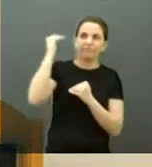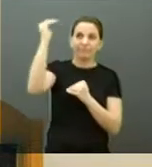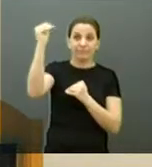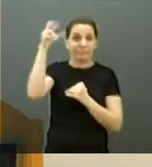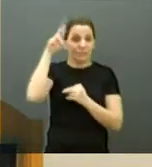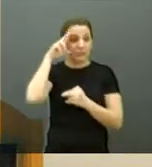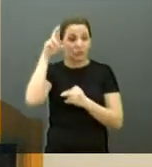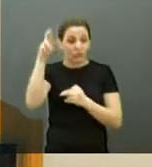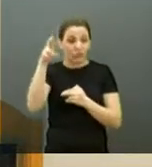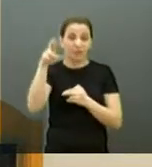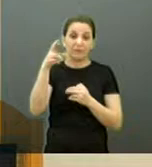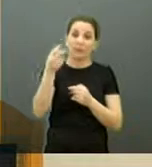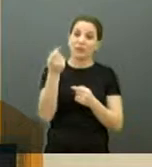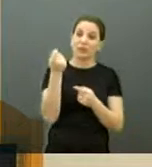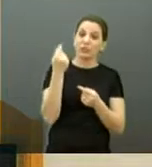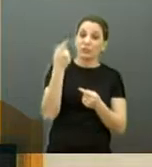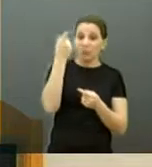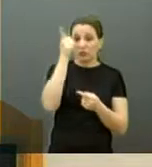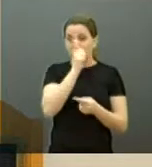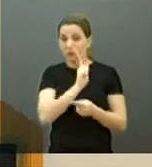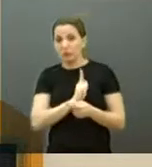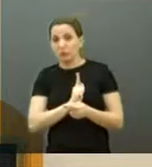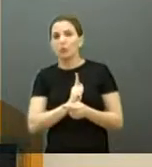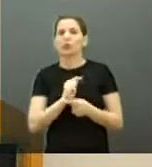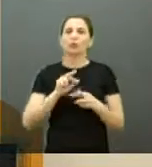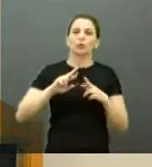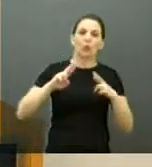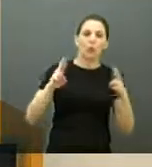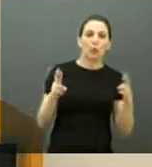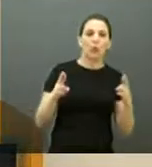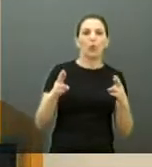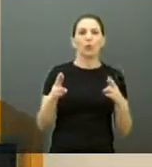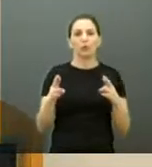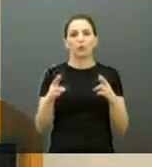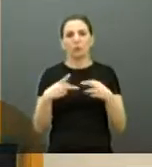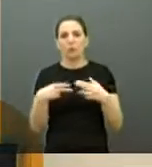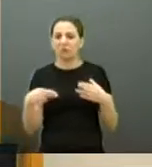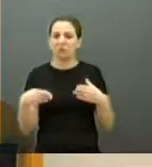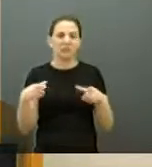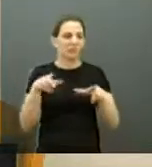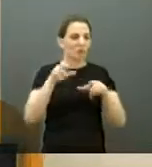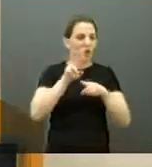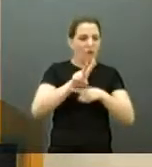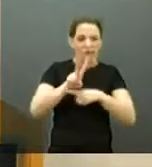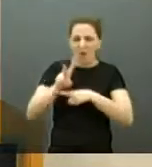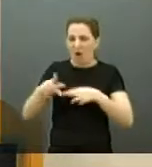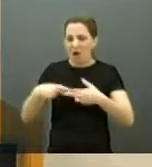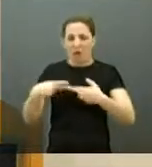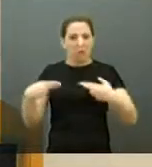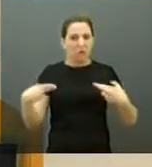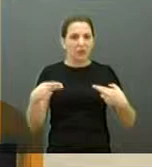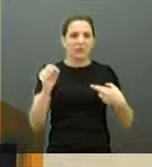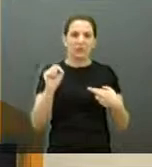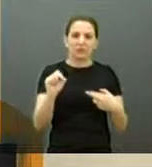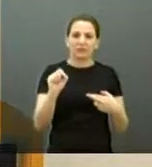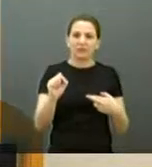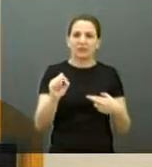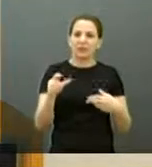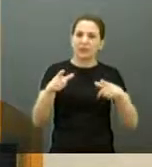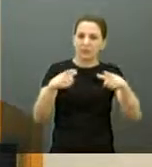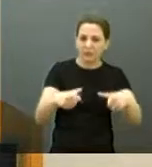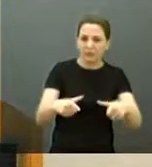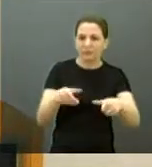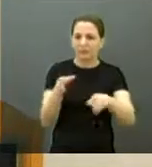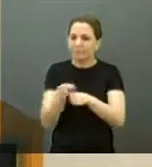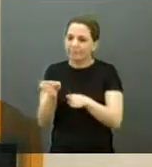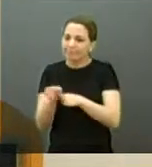de gestores, seja os cargos comissionados ou de cargos de confiança, de carreira da própria prefeitura, no trabalho de